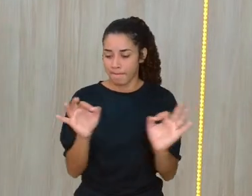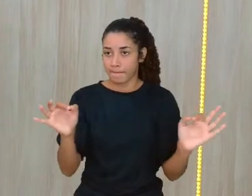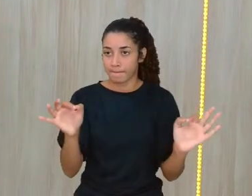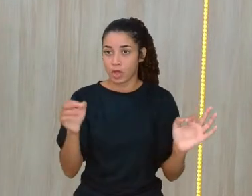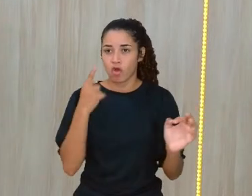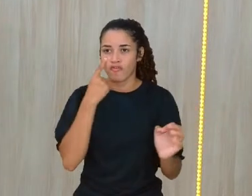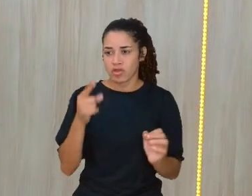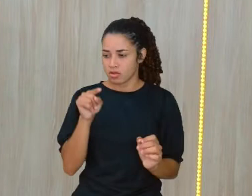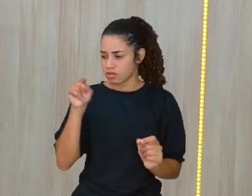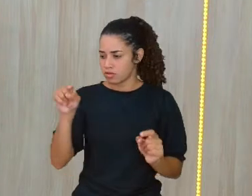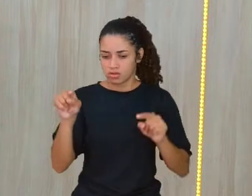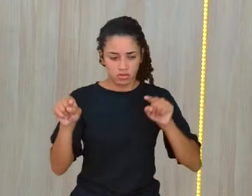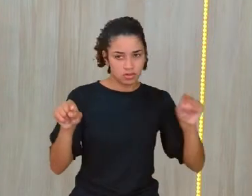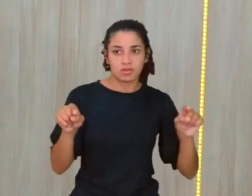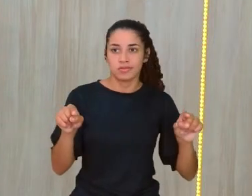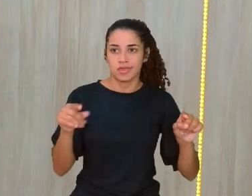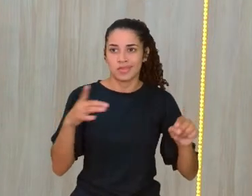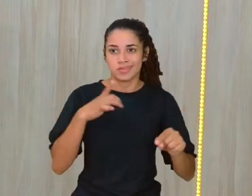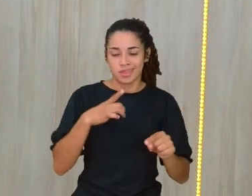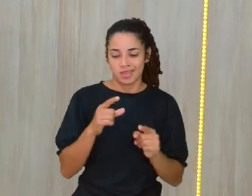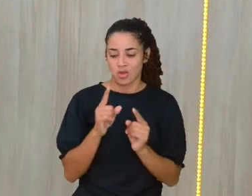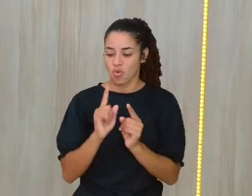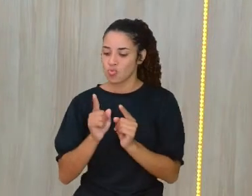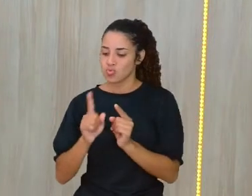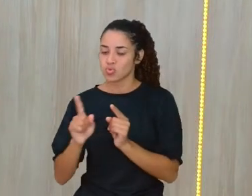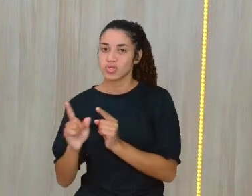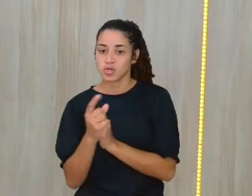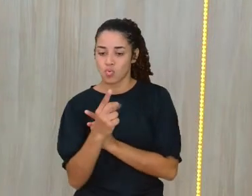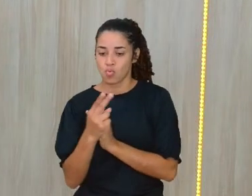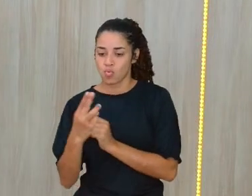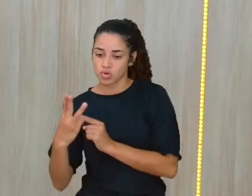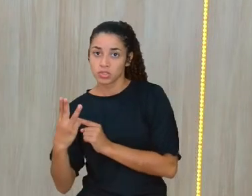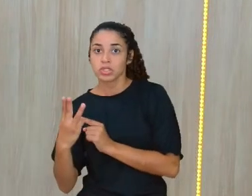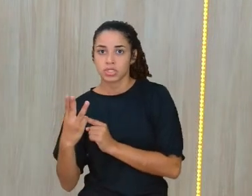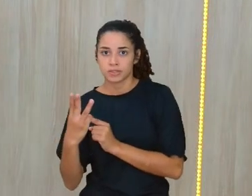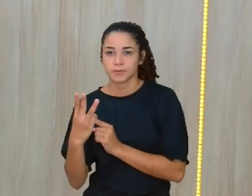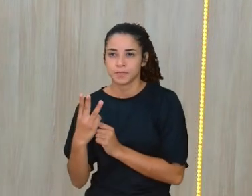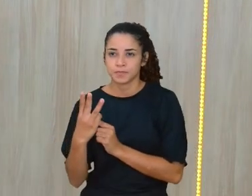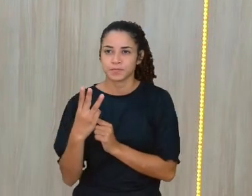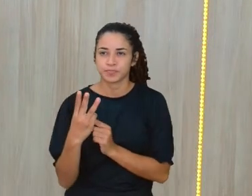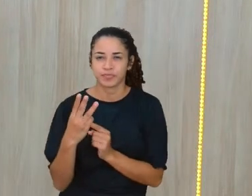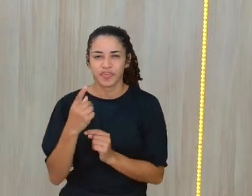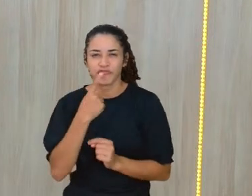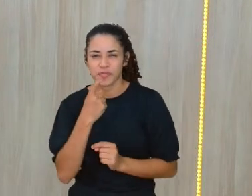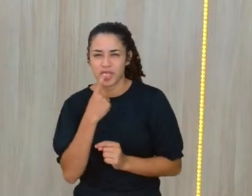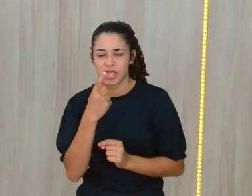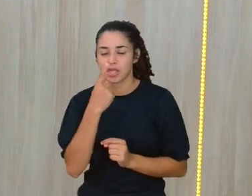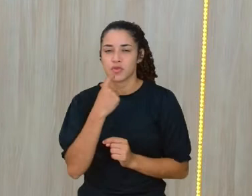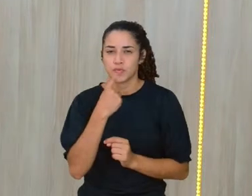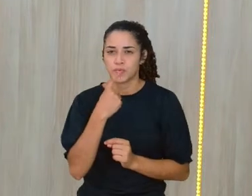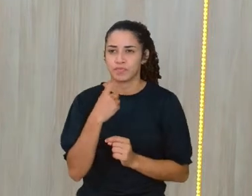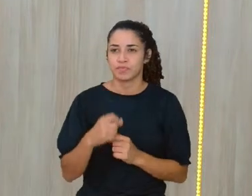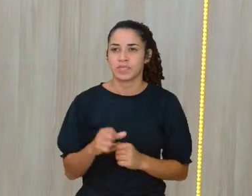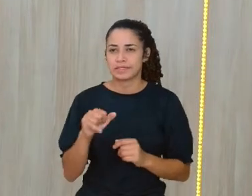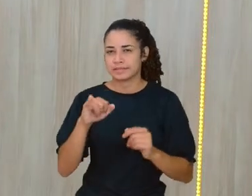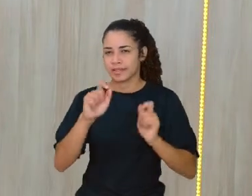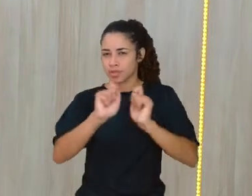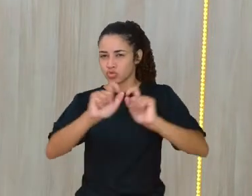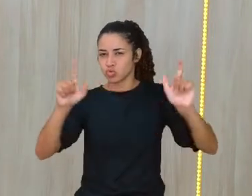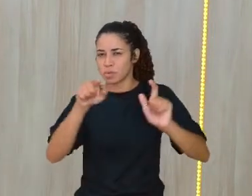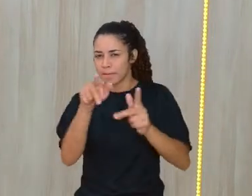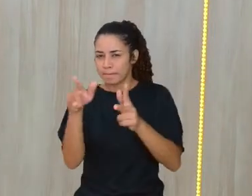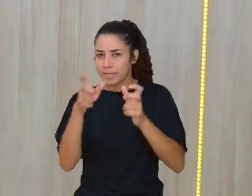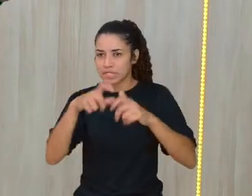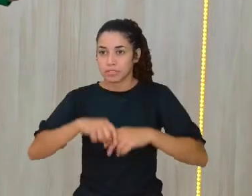aqui eu vou ter 1, 2, 3. Tá? Este ponto aqui de vermelho. Se ele der um zoom.